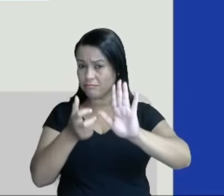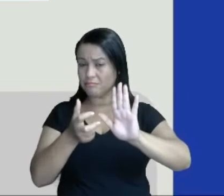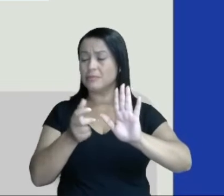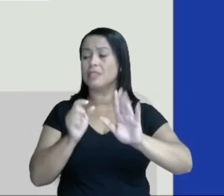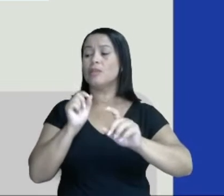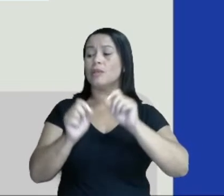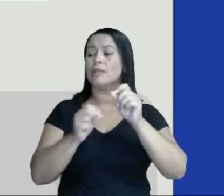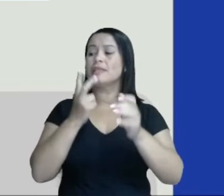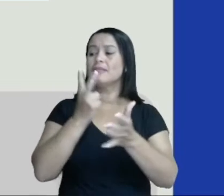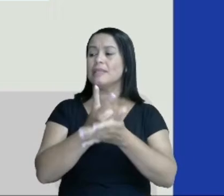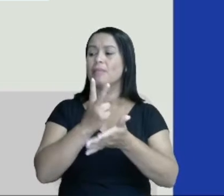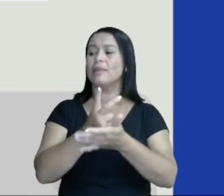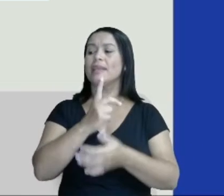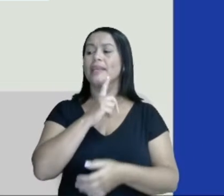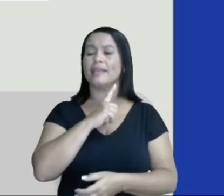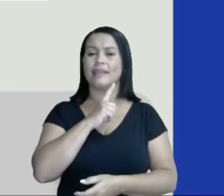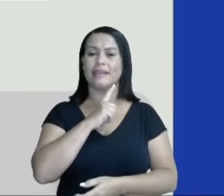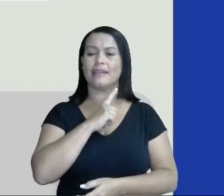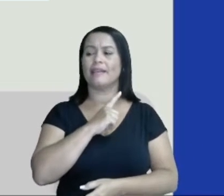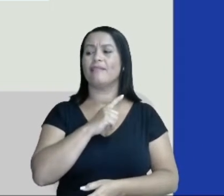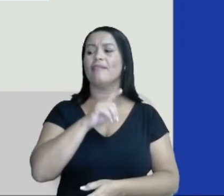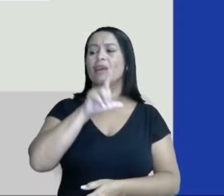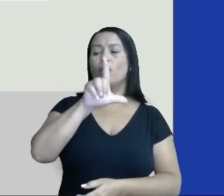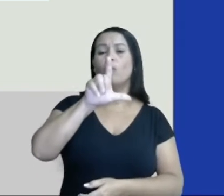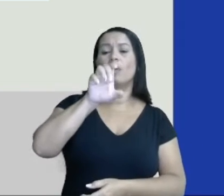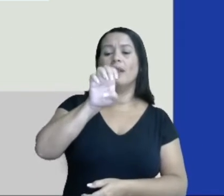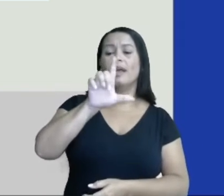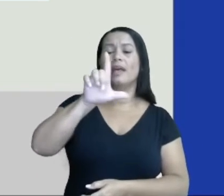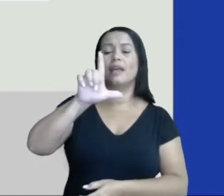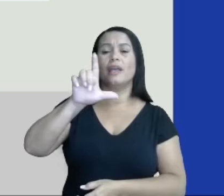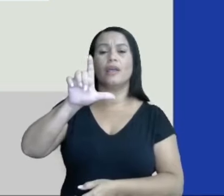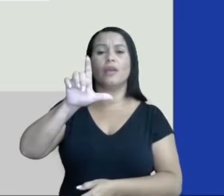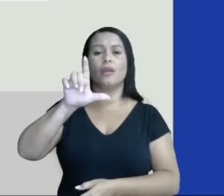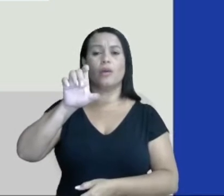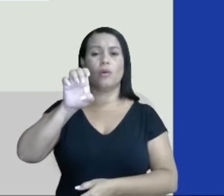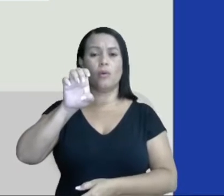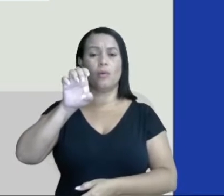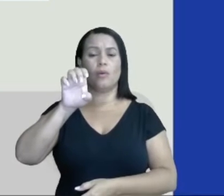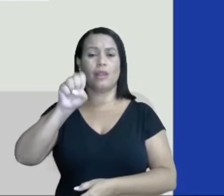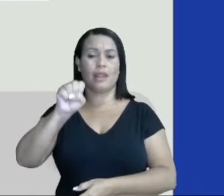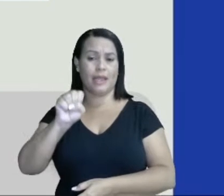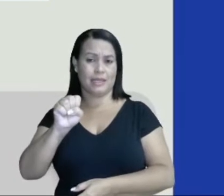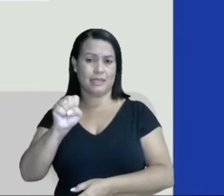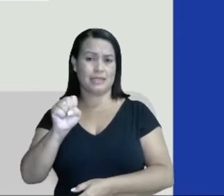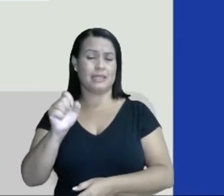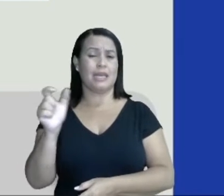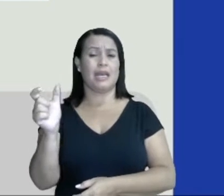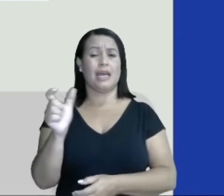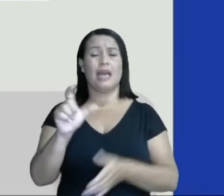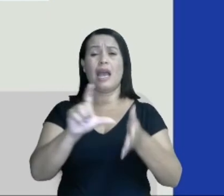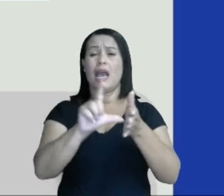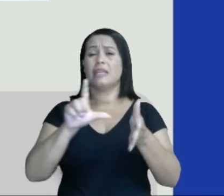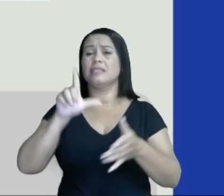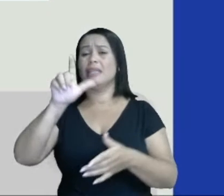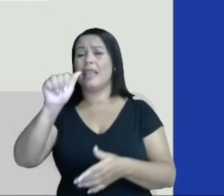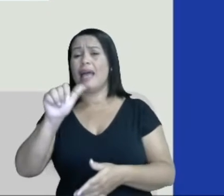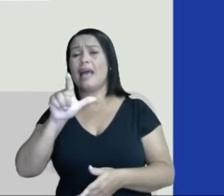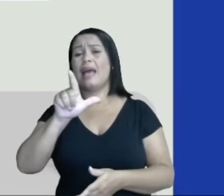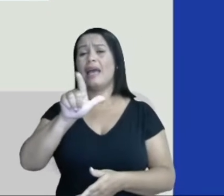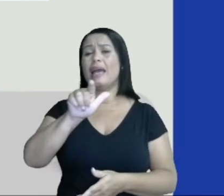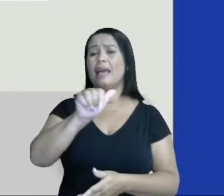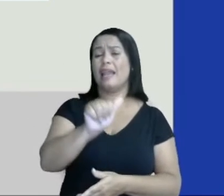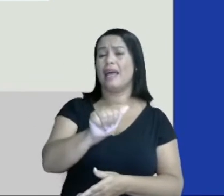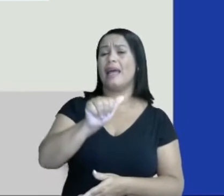identificarem, mas toda vez que o pronome le e o les vier antes de lá, las, lo e los, a gente